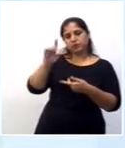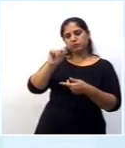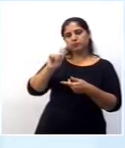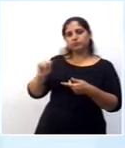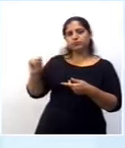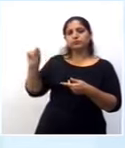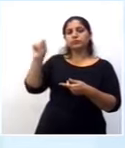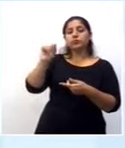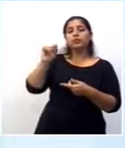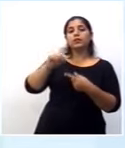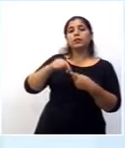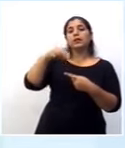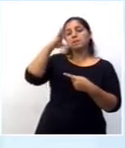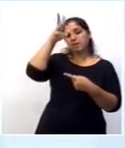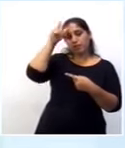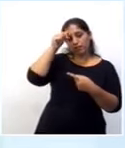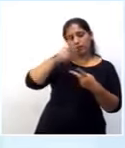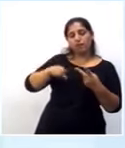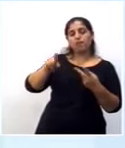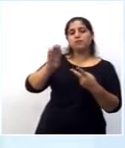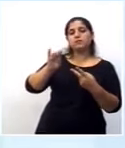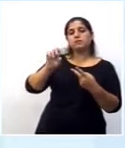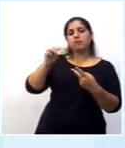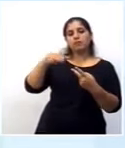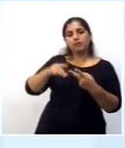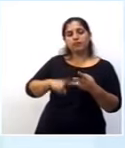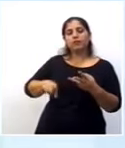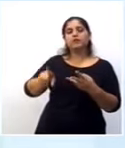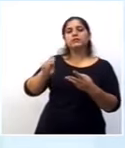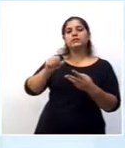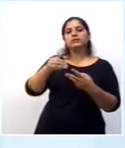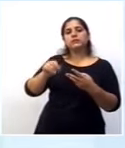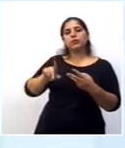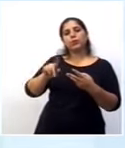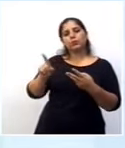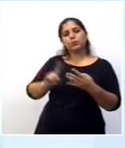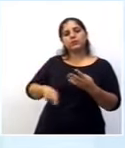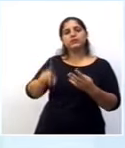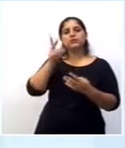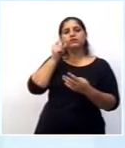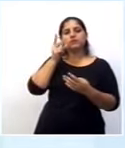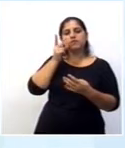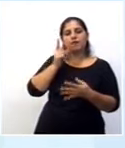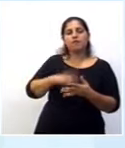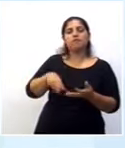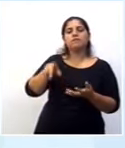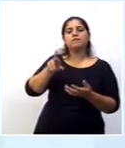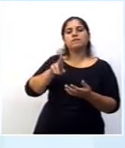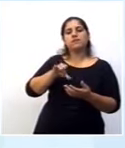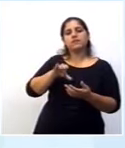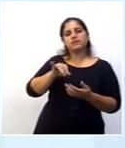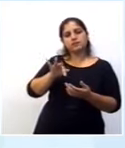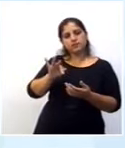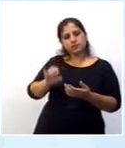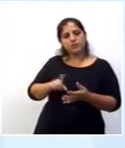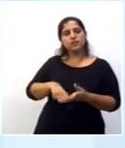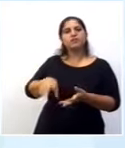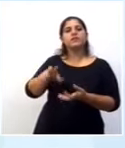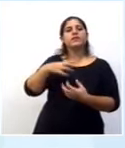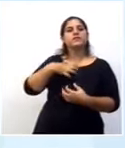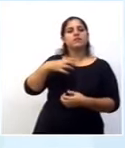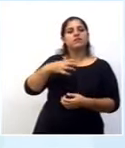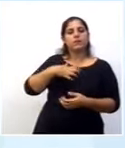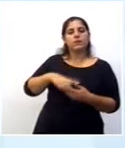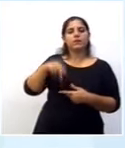momento, como Manaus, Belém, São Luís, Fortaleza, Recife, Salvador,